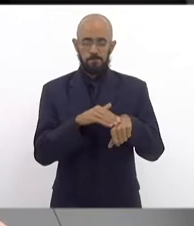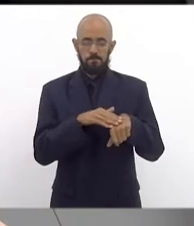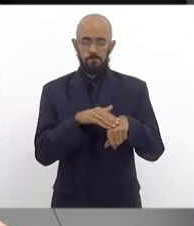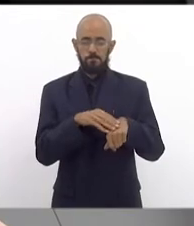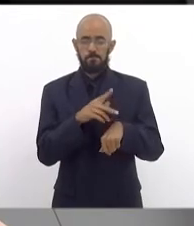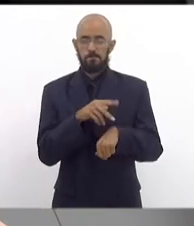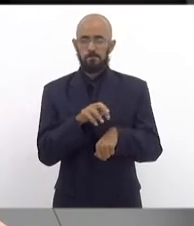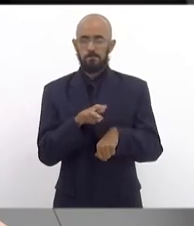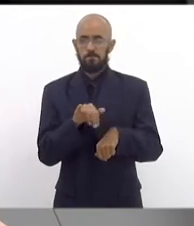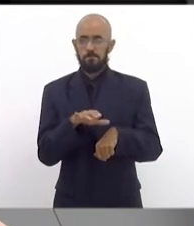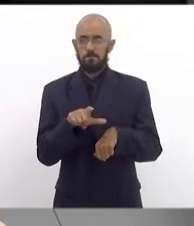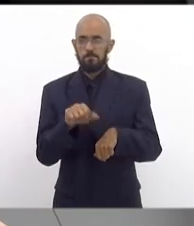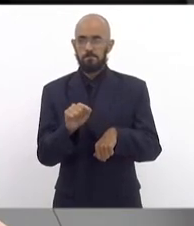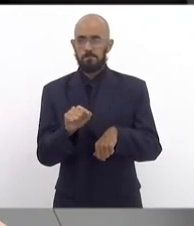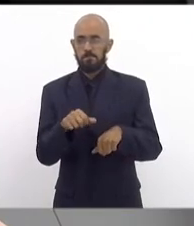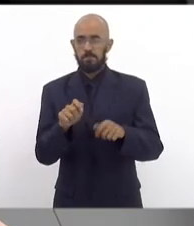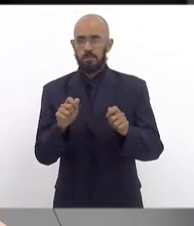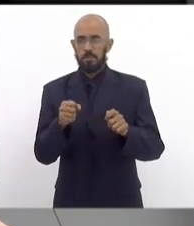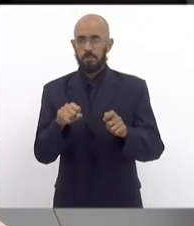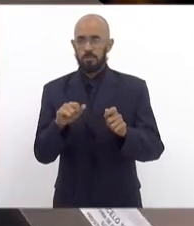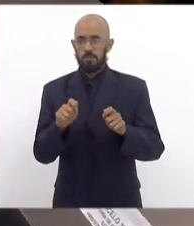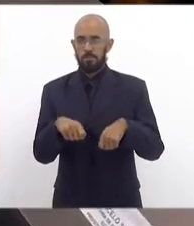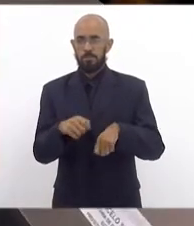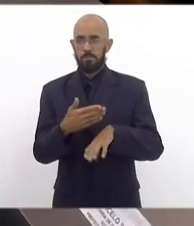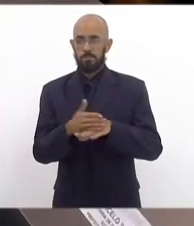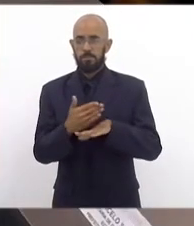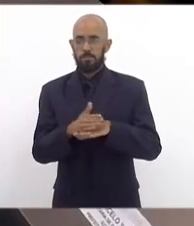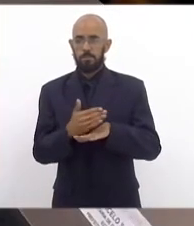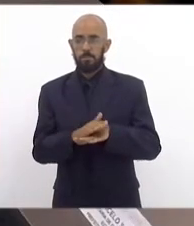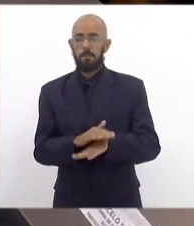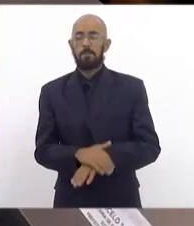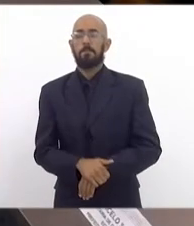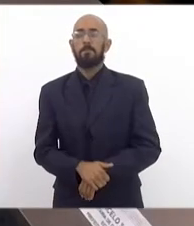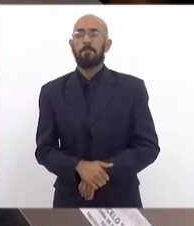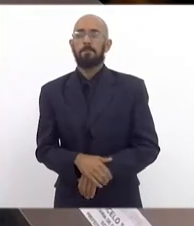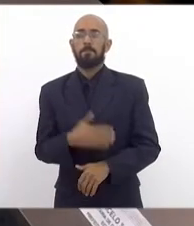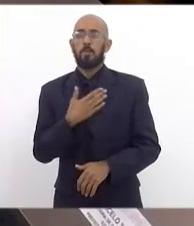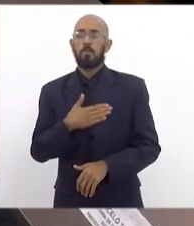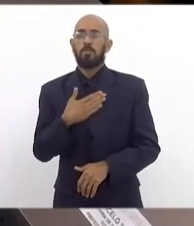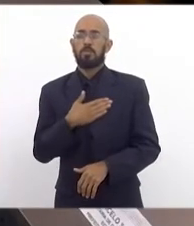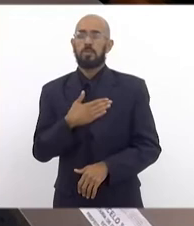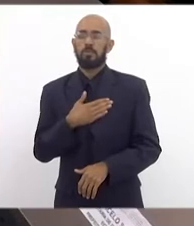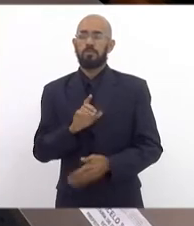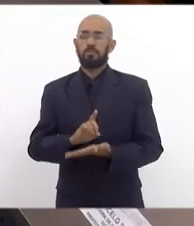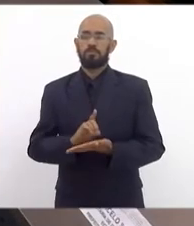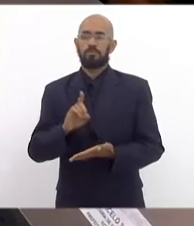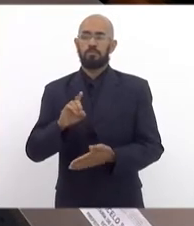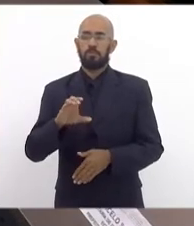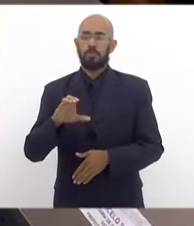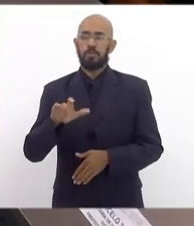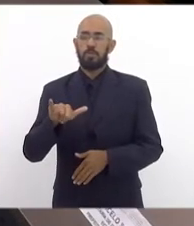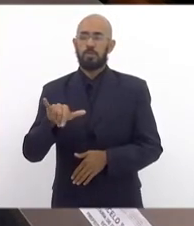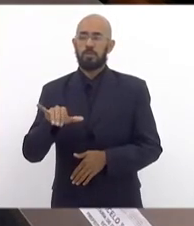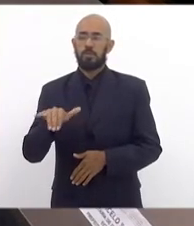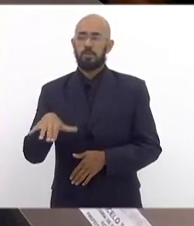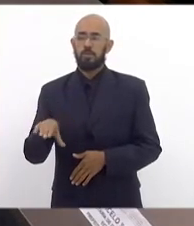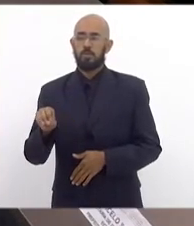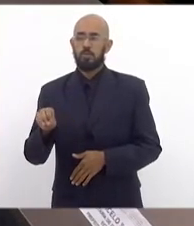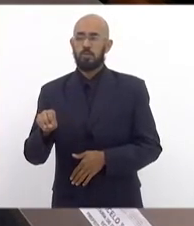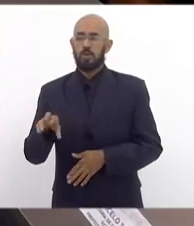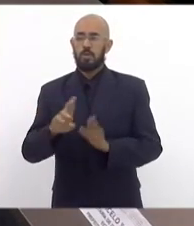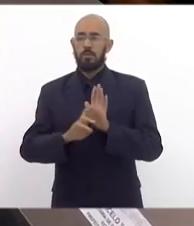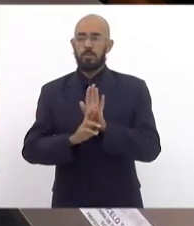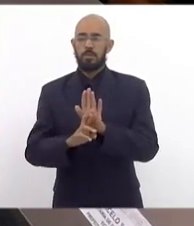PEP pode ser posto em prática eu queria que o doutor Celino representando a secretaria de